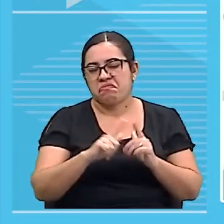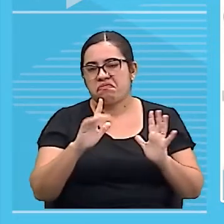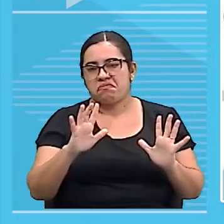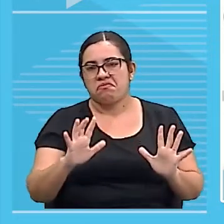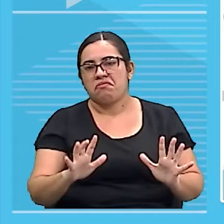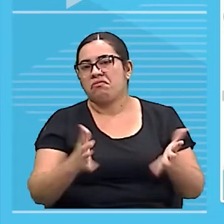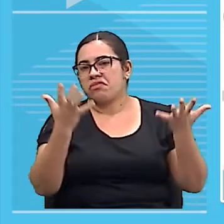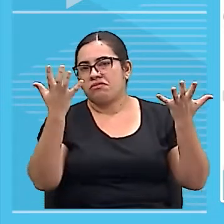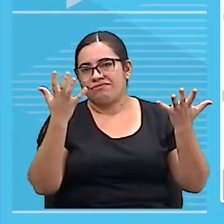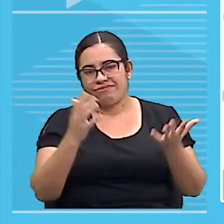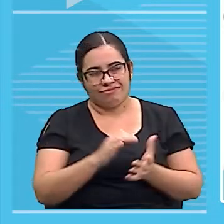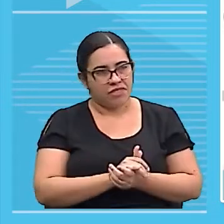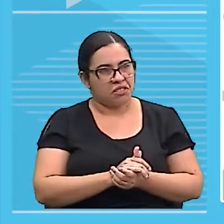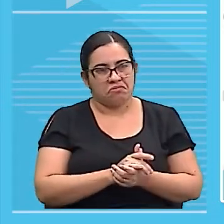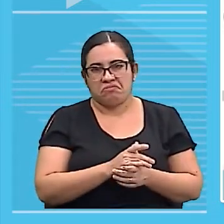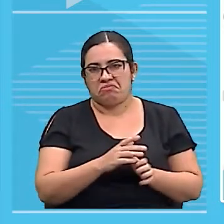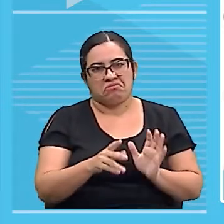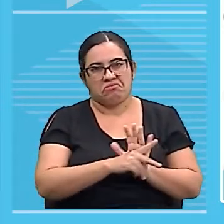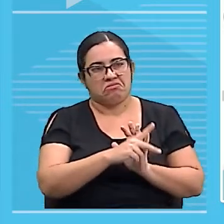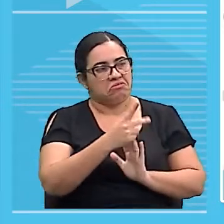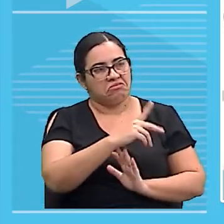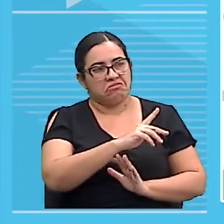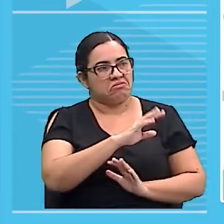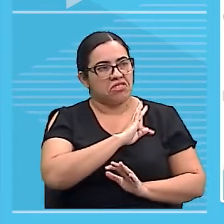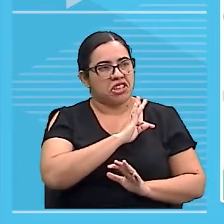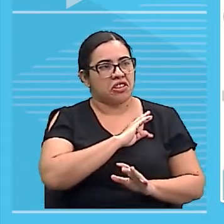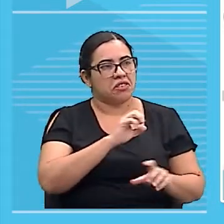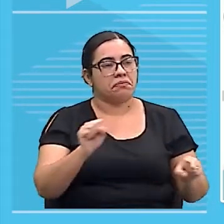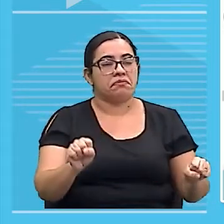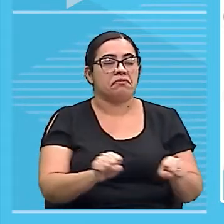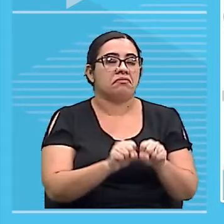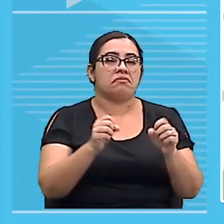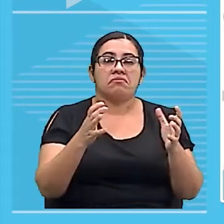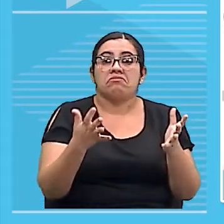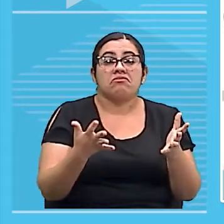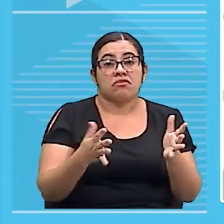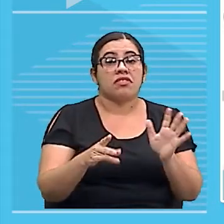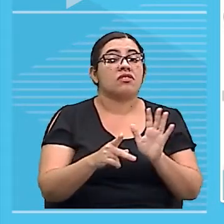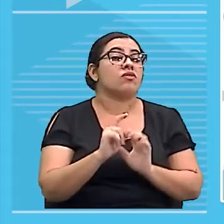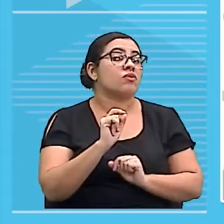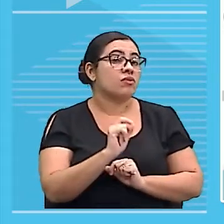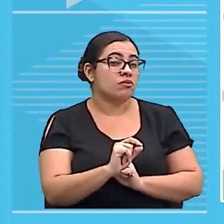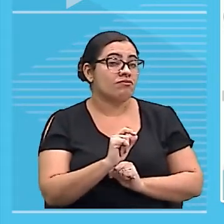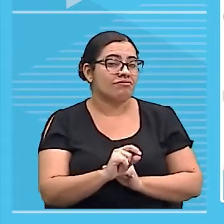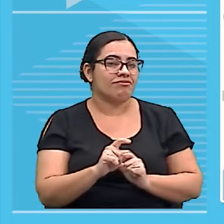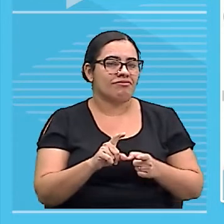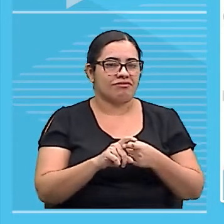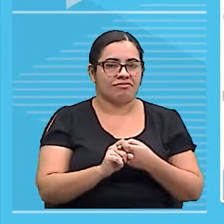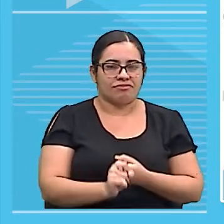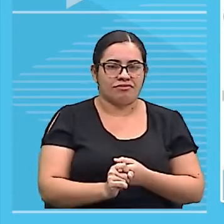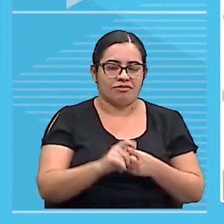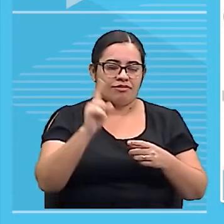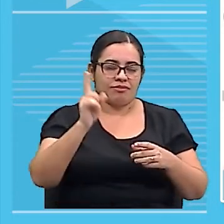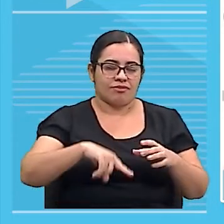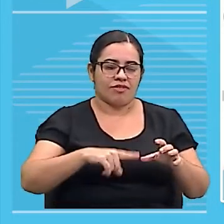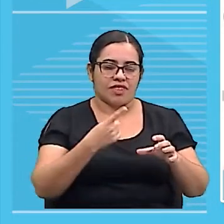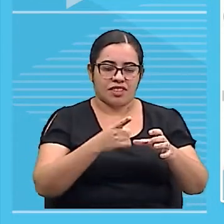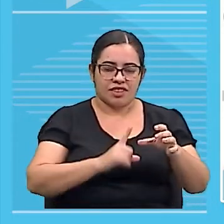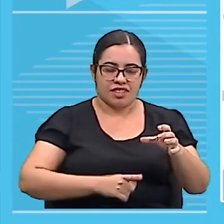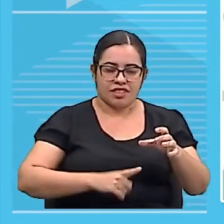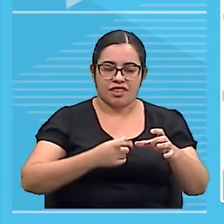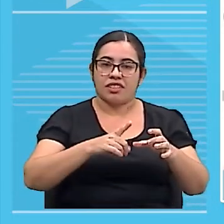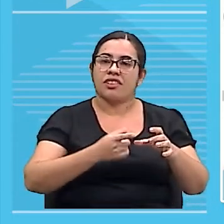problema técnico esse resistor ele vai deixar o meu circuito